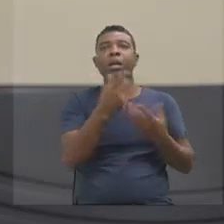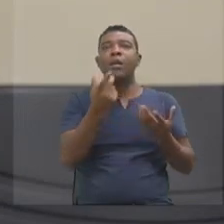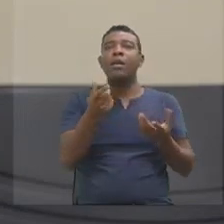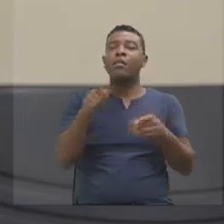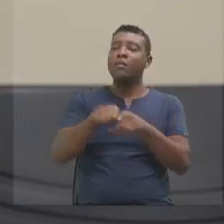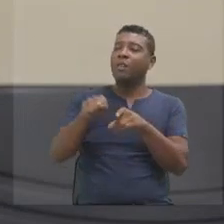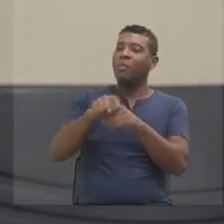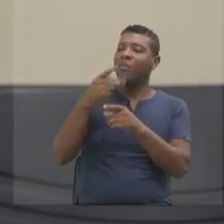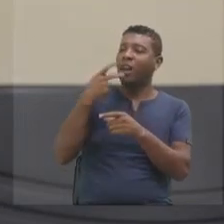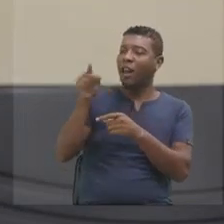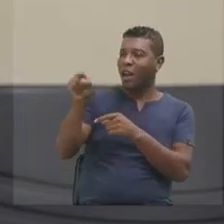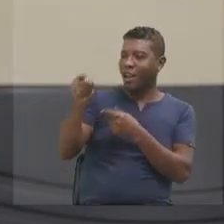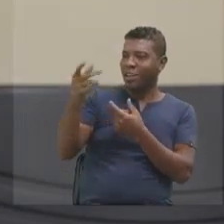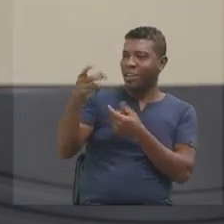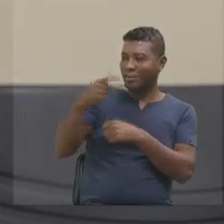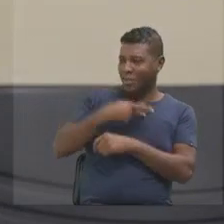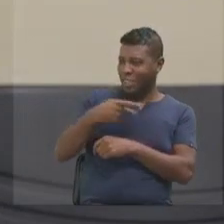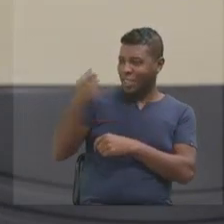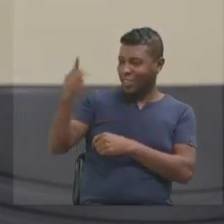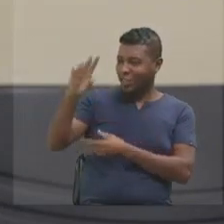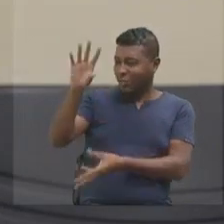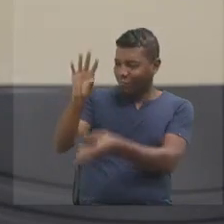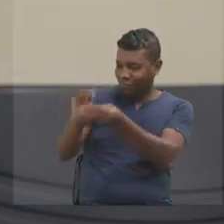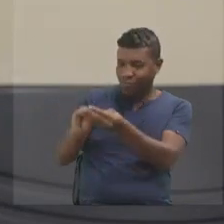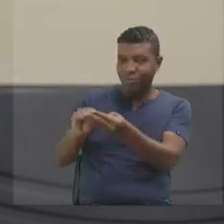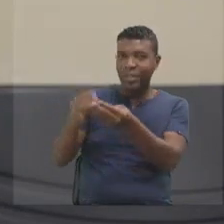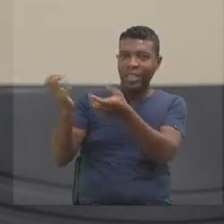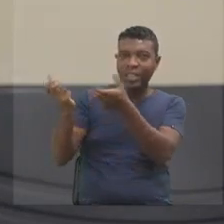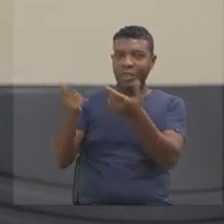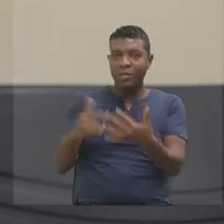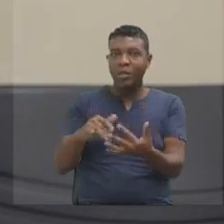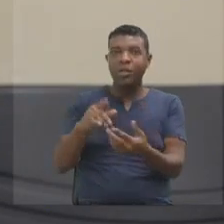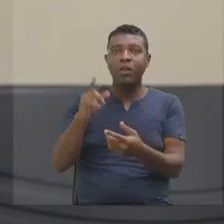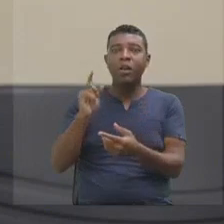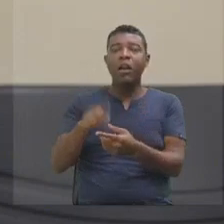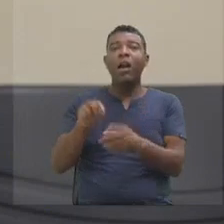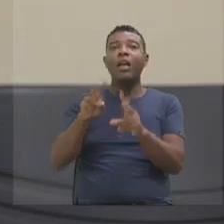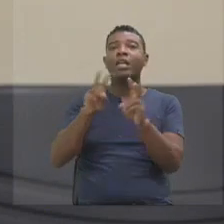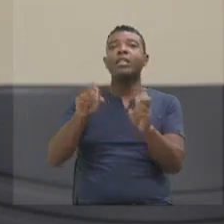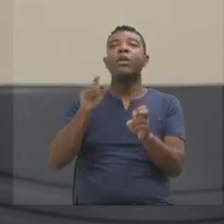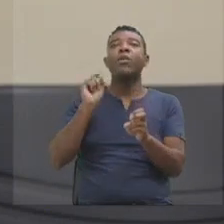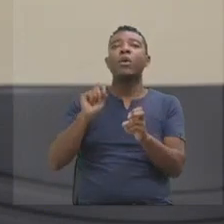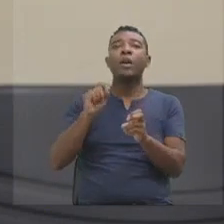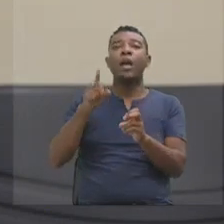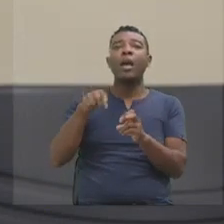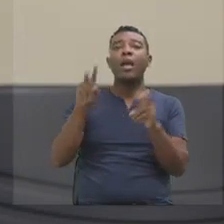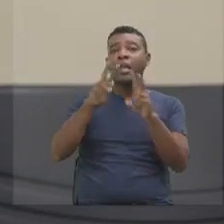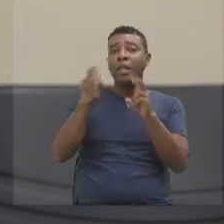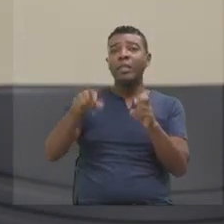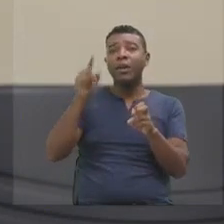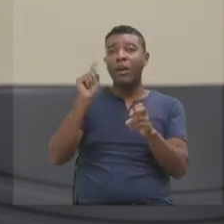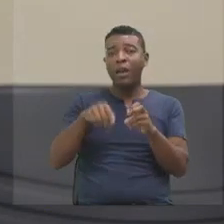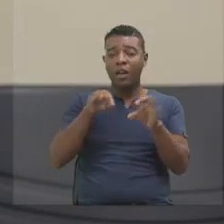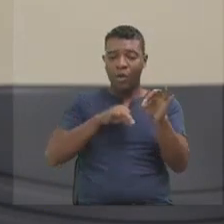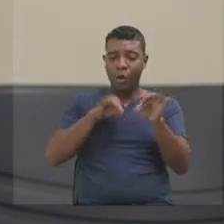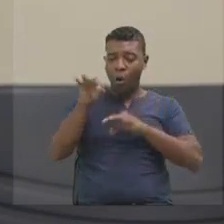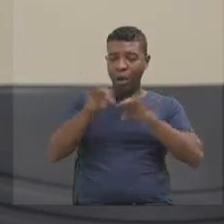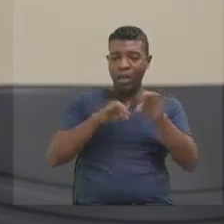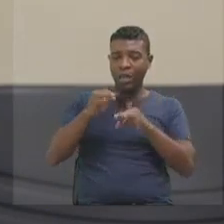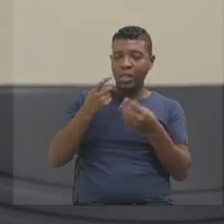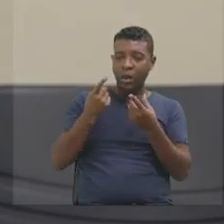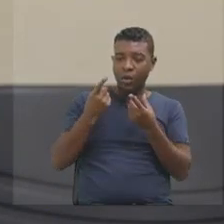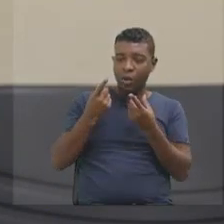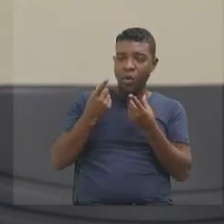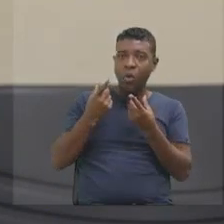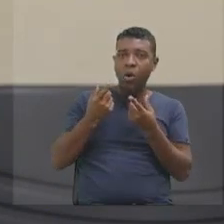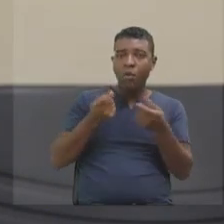presidente é muito assertiva A questão não é é só financeira a questão ela é de organização do fluxo de